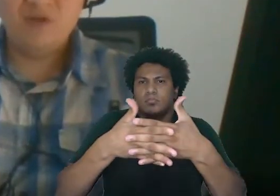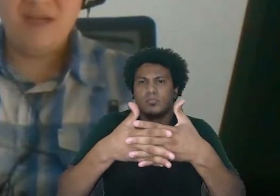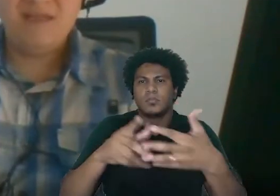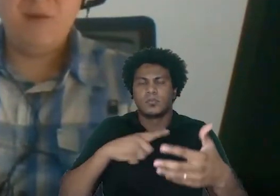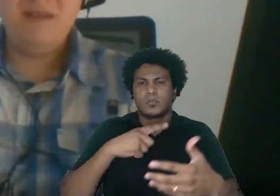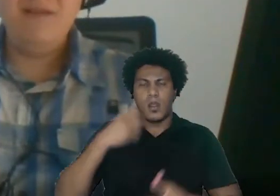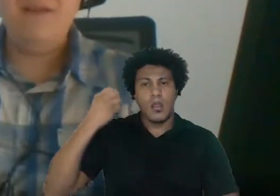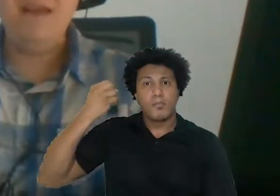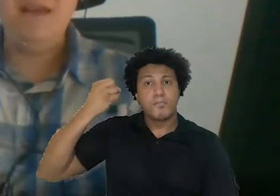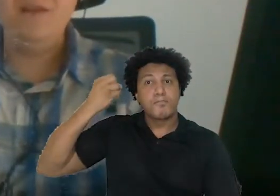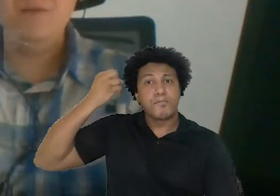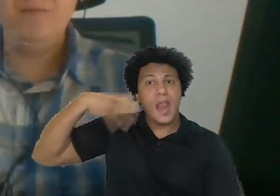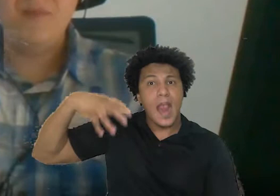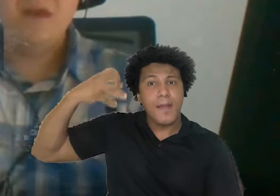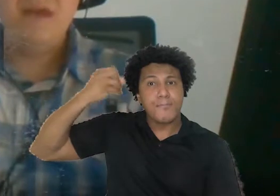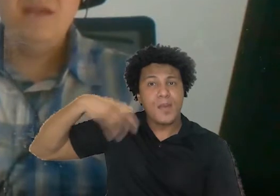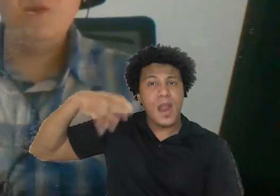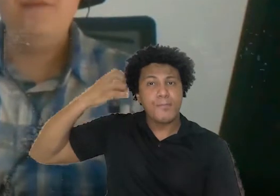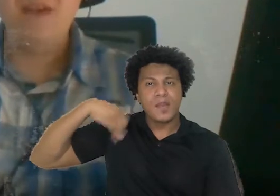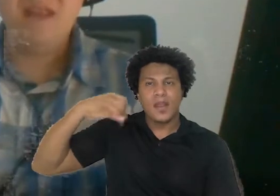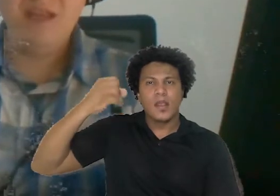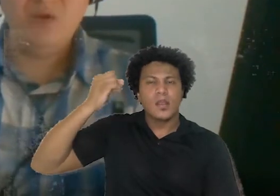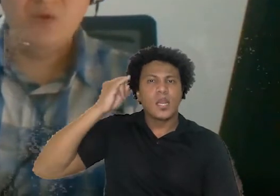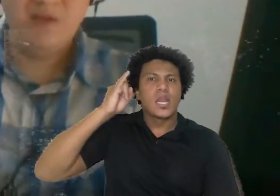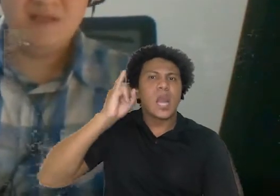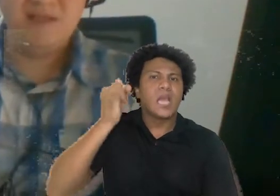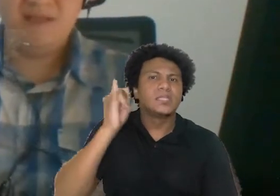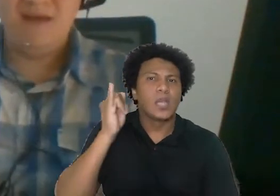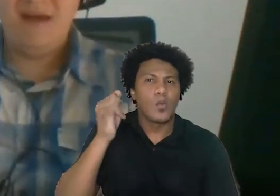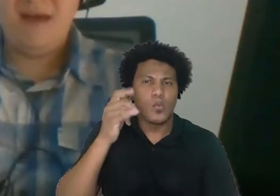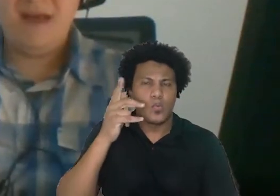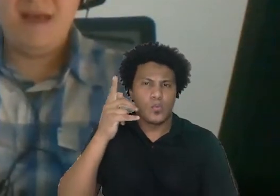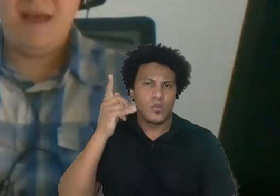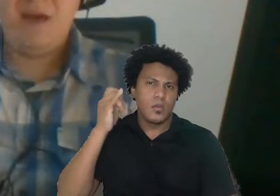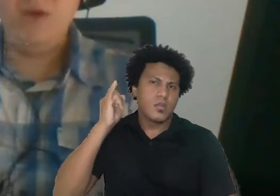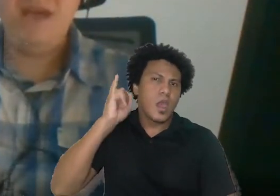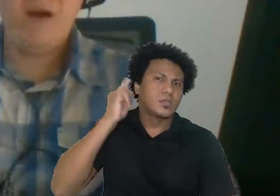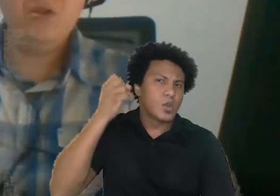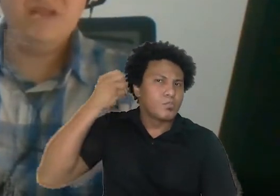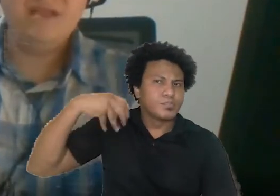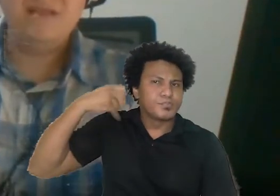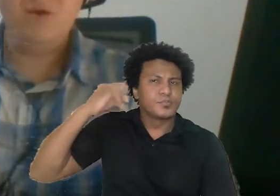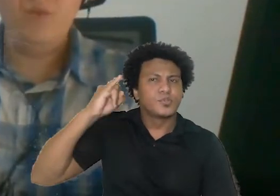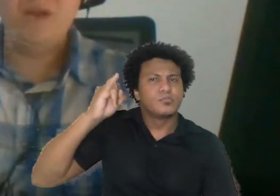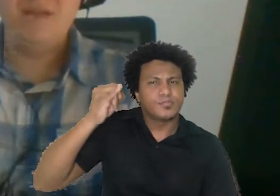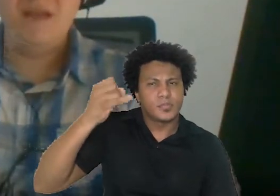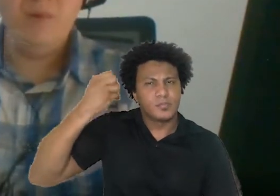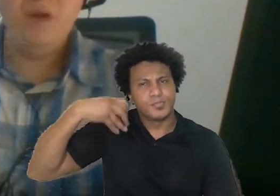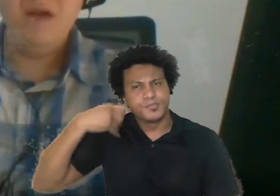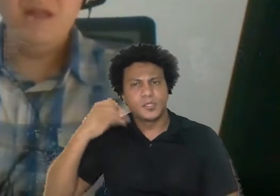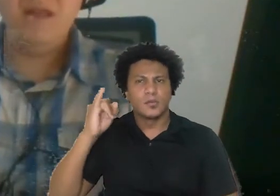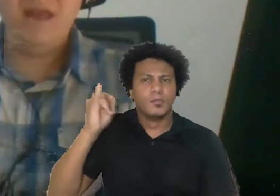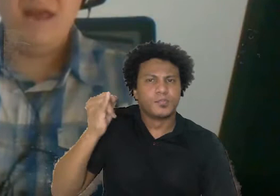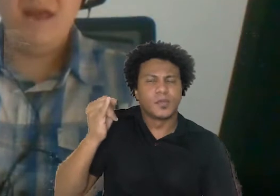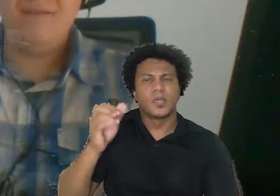com a audionarração interferindo e estou inferindo coisas. O que a audiodescrição, por